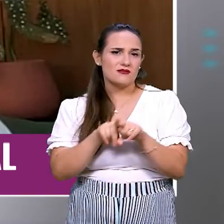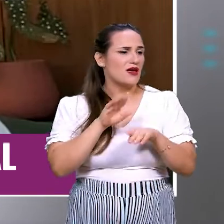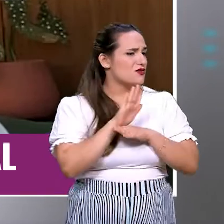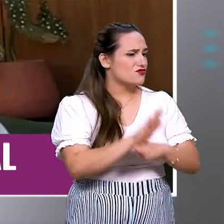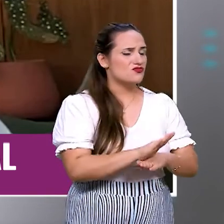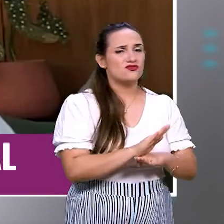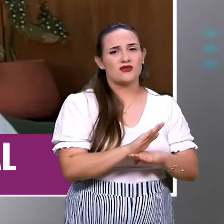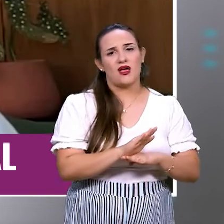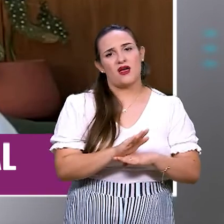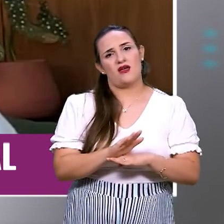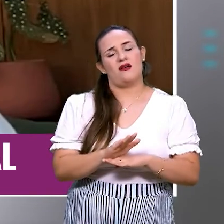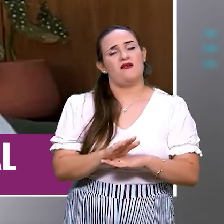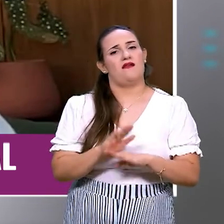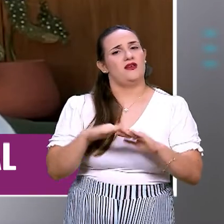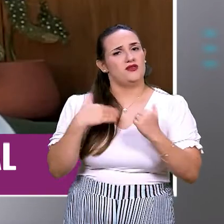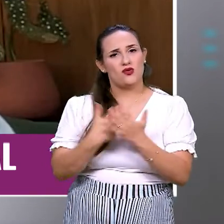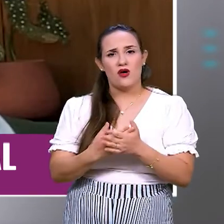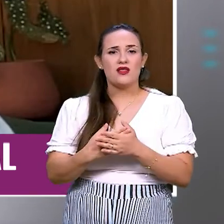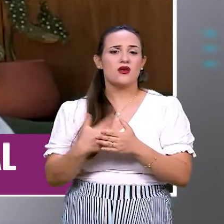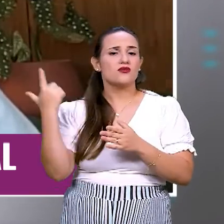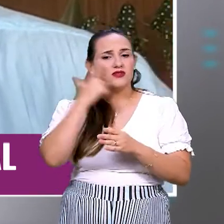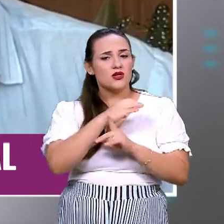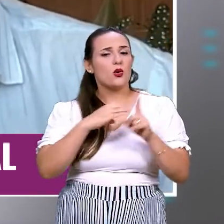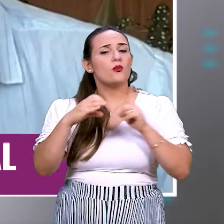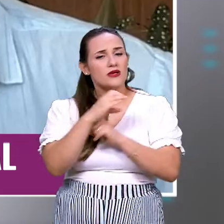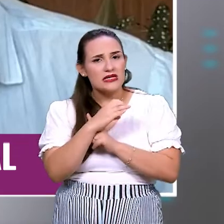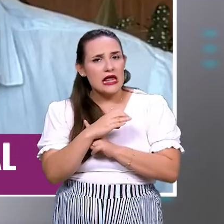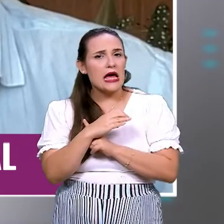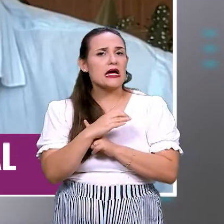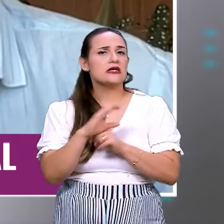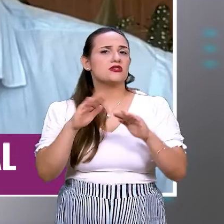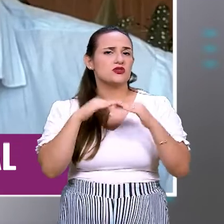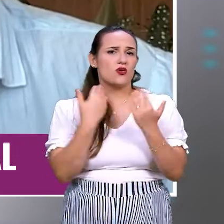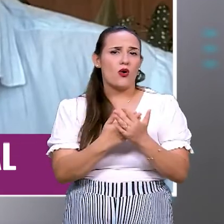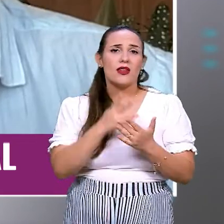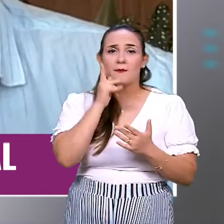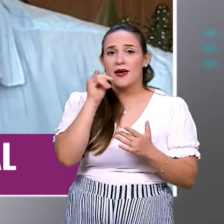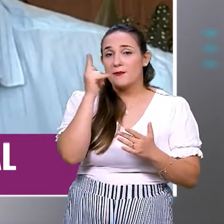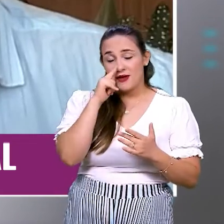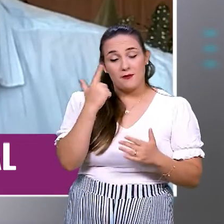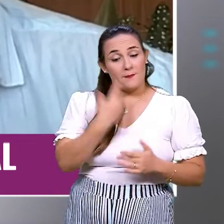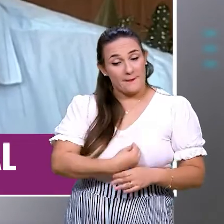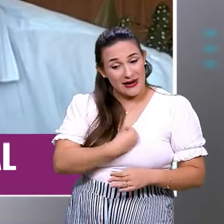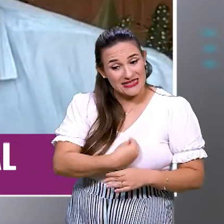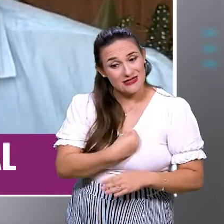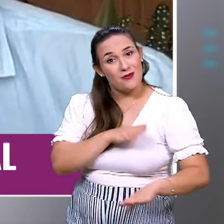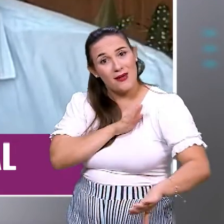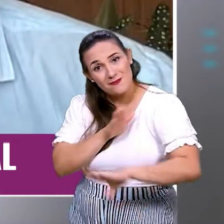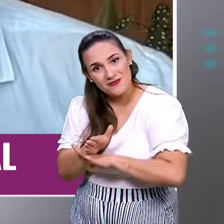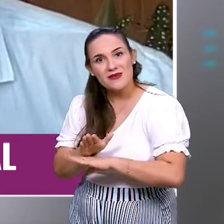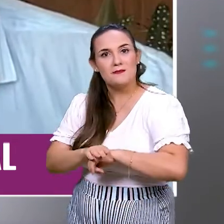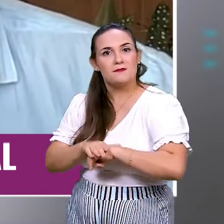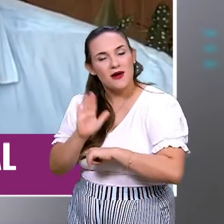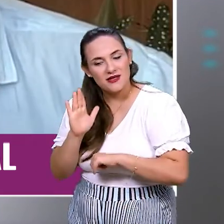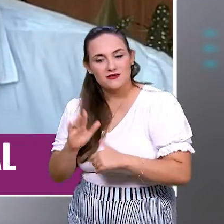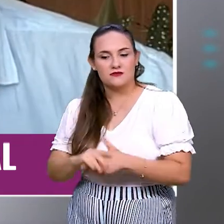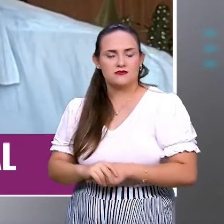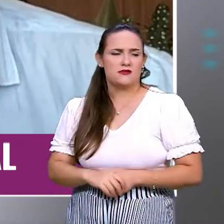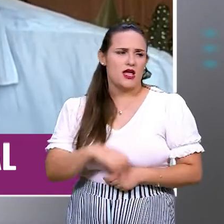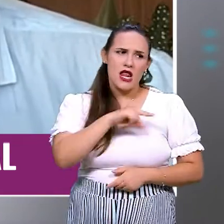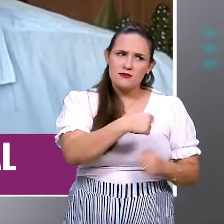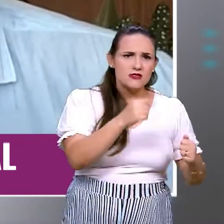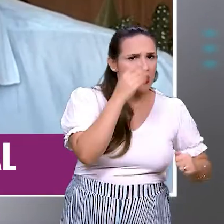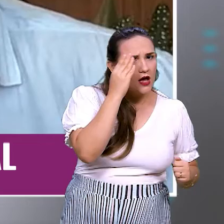professores, a nossa escola, a criar essa comunidade escolar. Então, é importante a gente trazer os pais para dentro da escola, é importante que os pais estejam